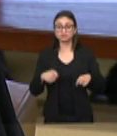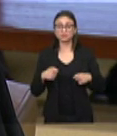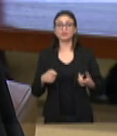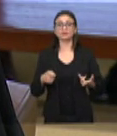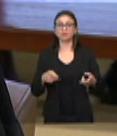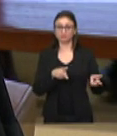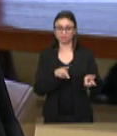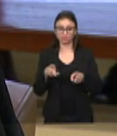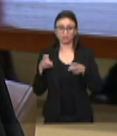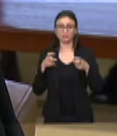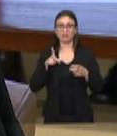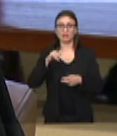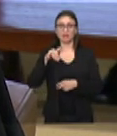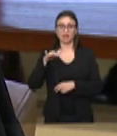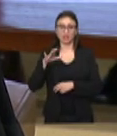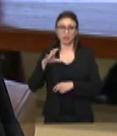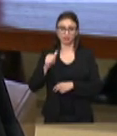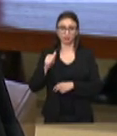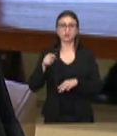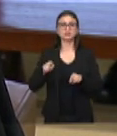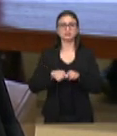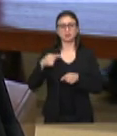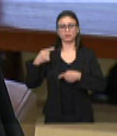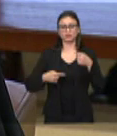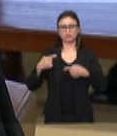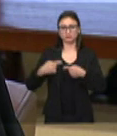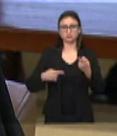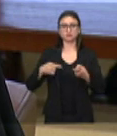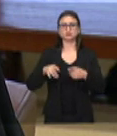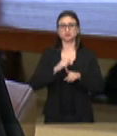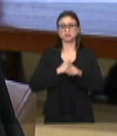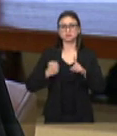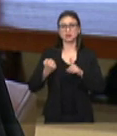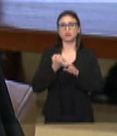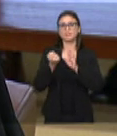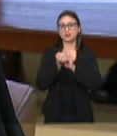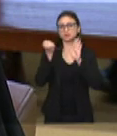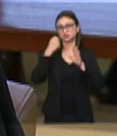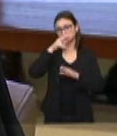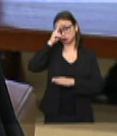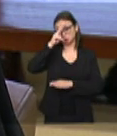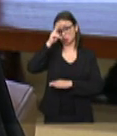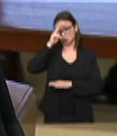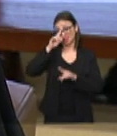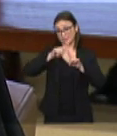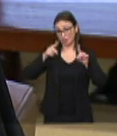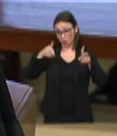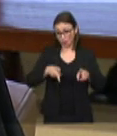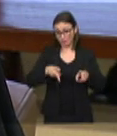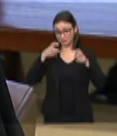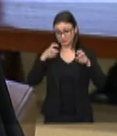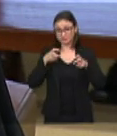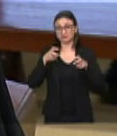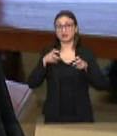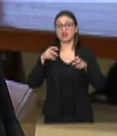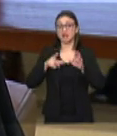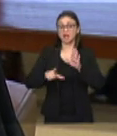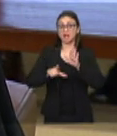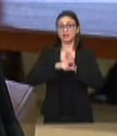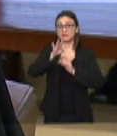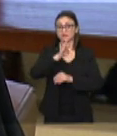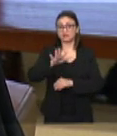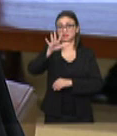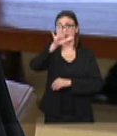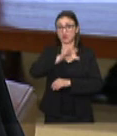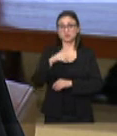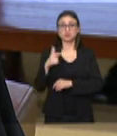perspectiva laica, envolvendo também momentos políticos e sociais marcantes de sua história. Basta observar que, a rigor, a lei federal não